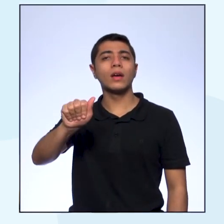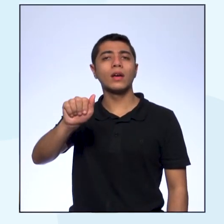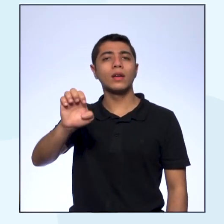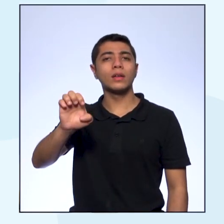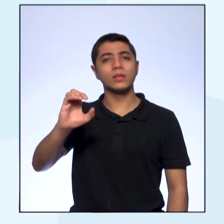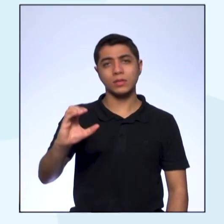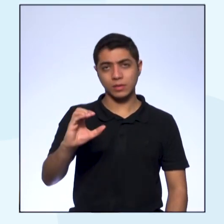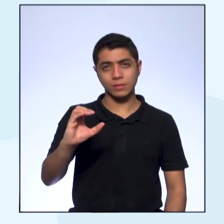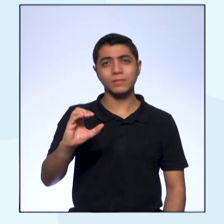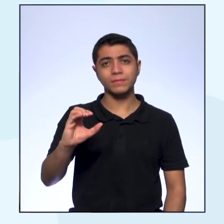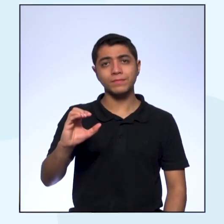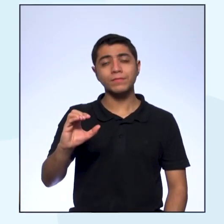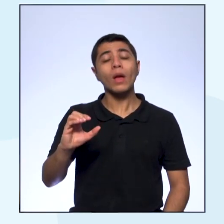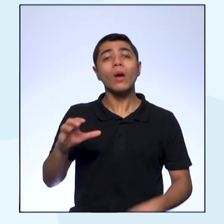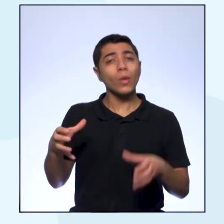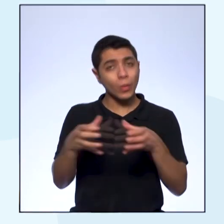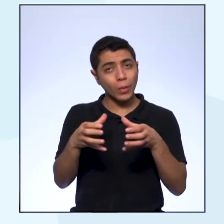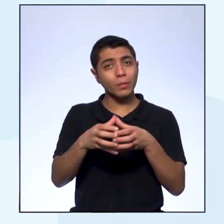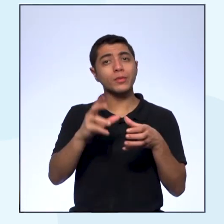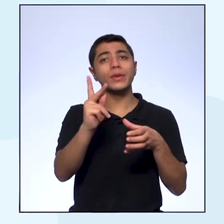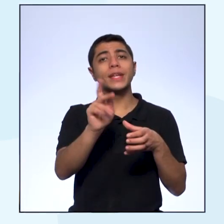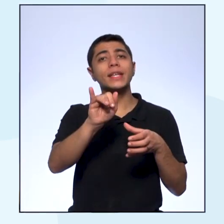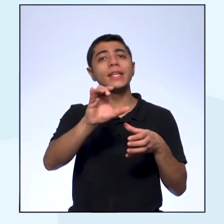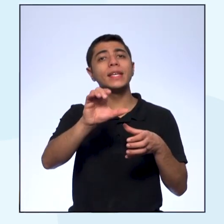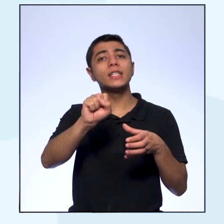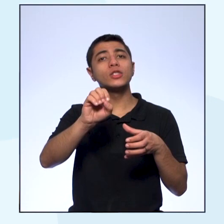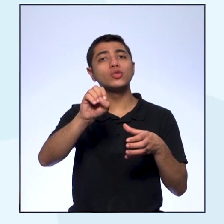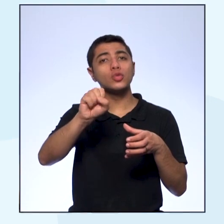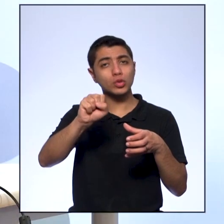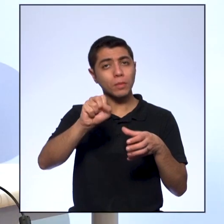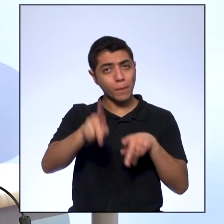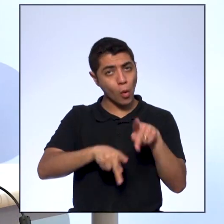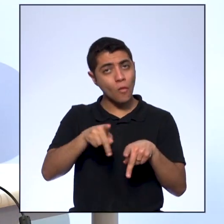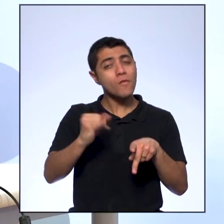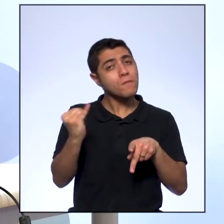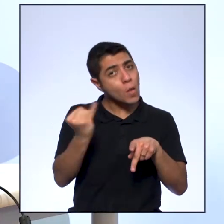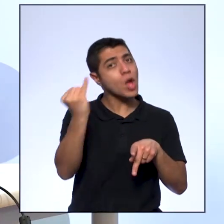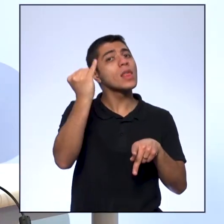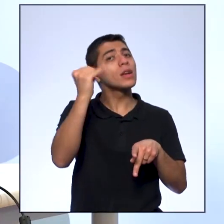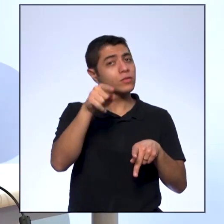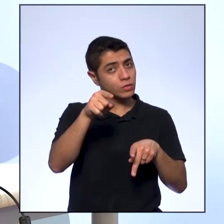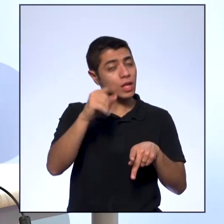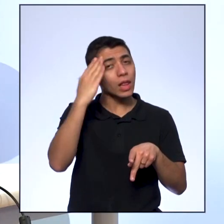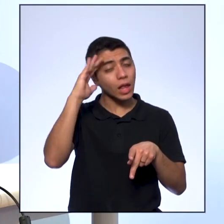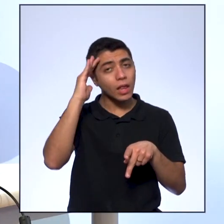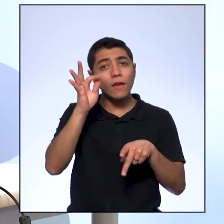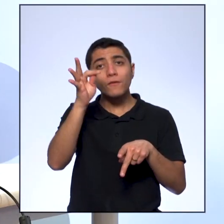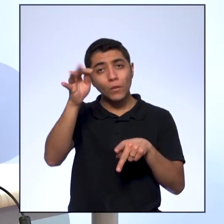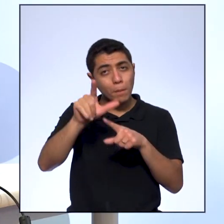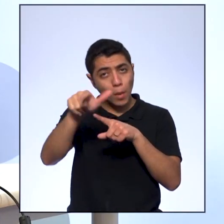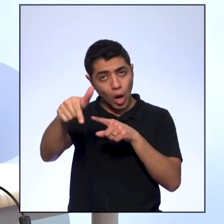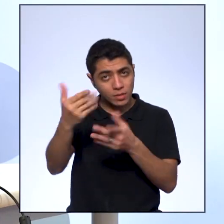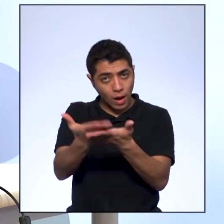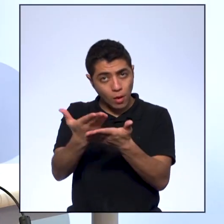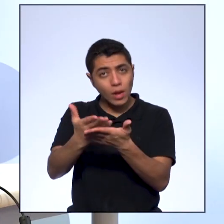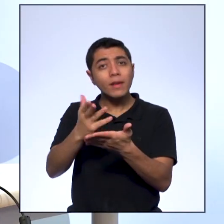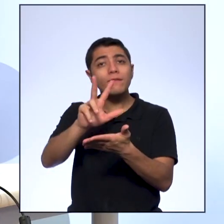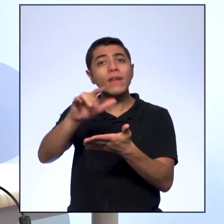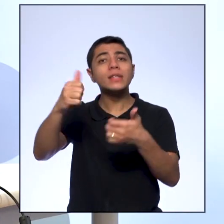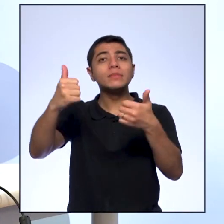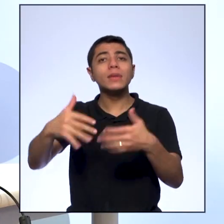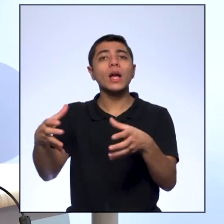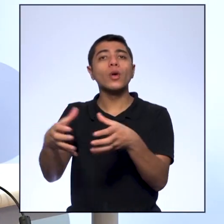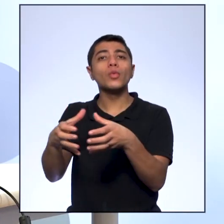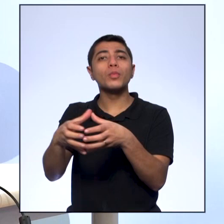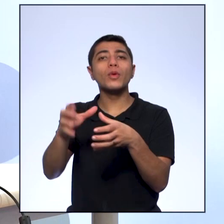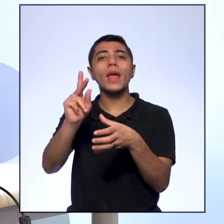é o tema, acho que, da próxima aula que a gente vai ter aí, tá? Os Ixos é um povo que invadiu o Egito. Nesse momento em que os